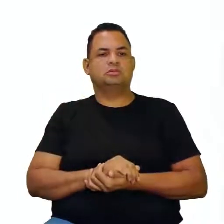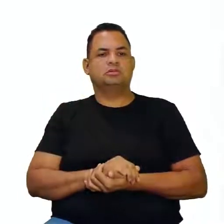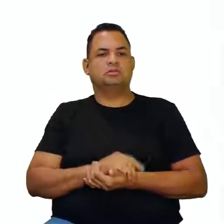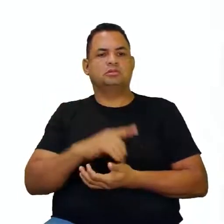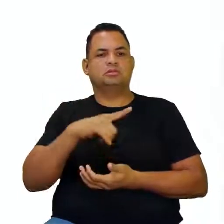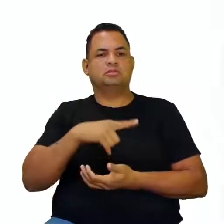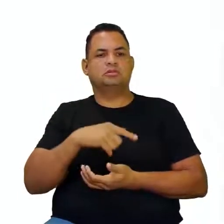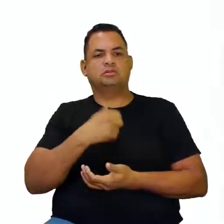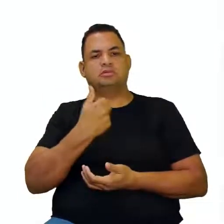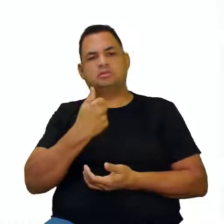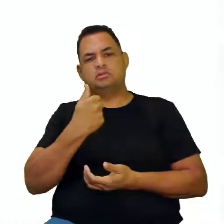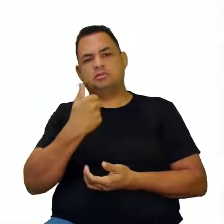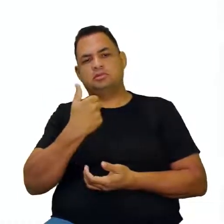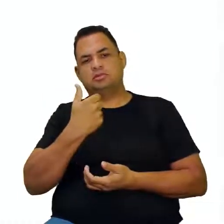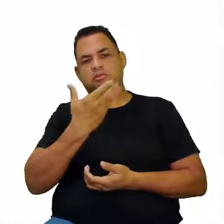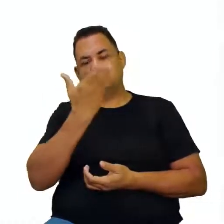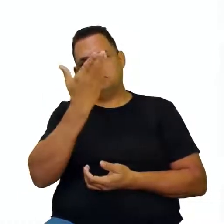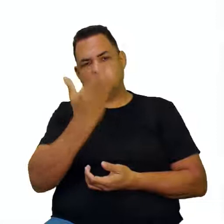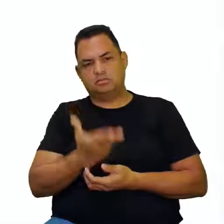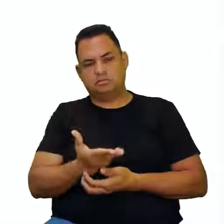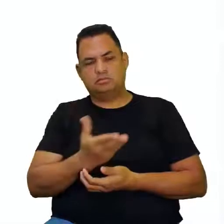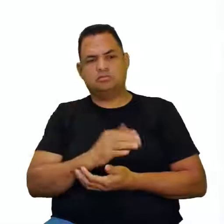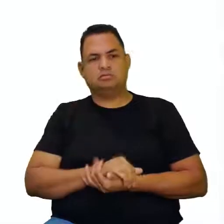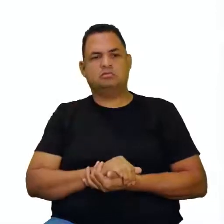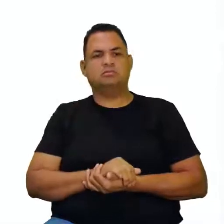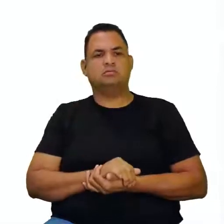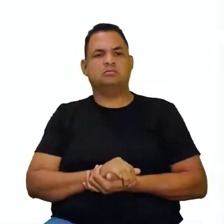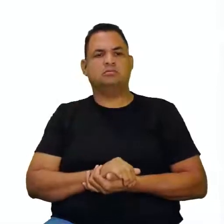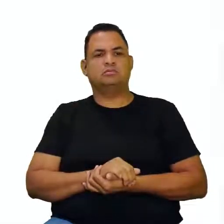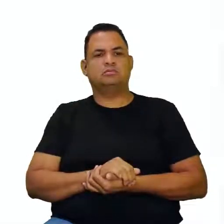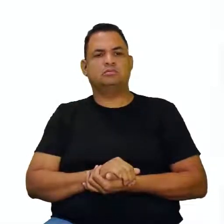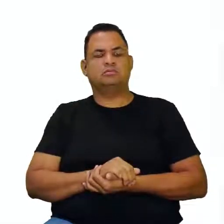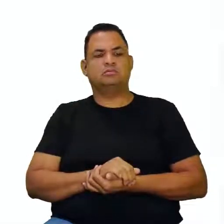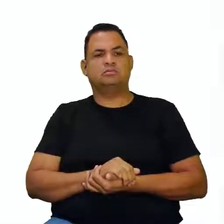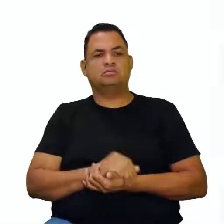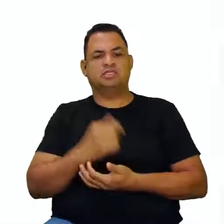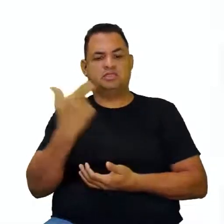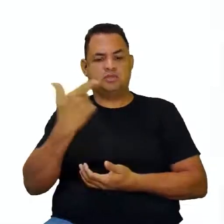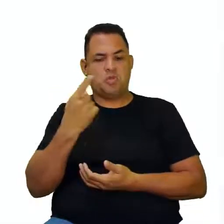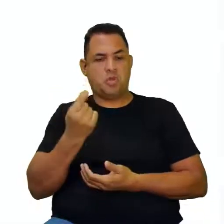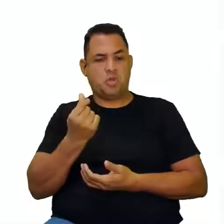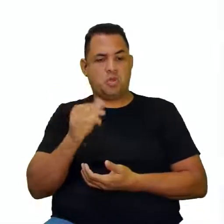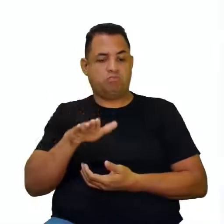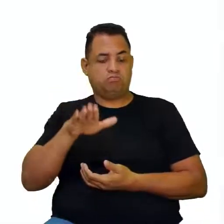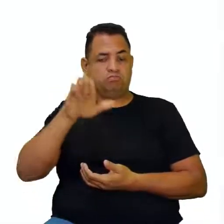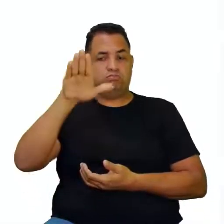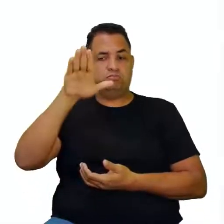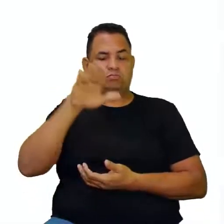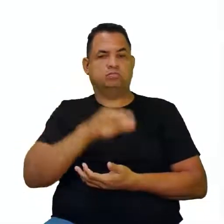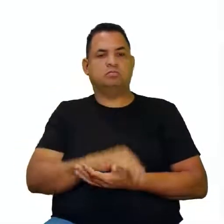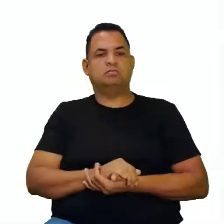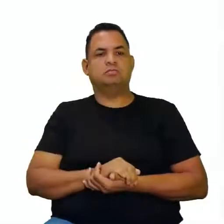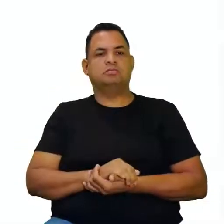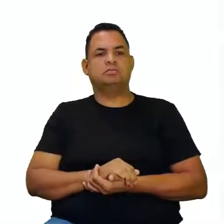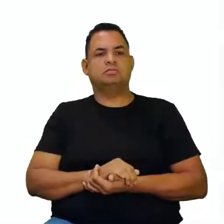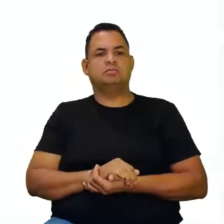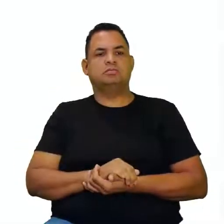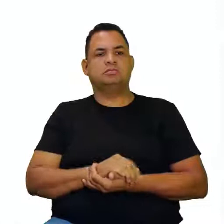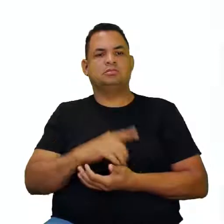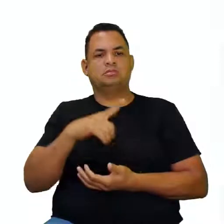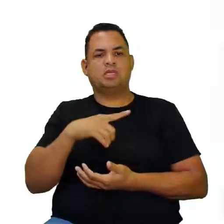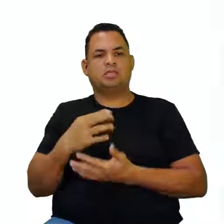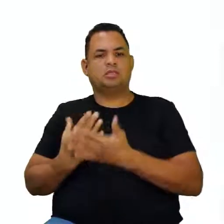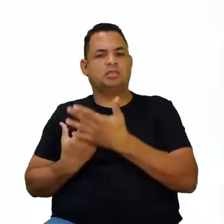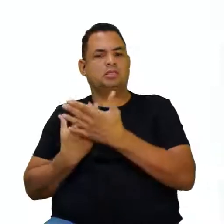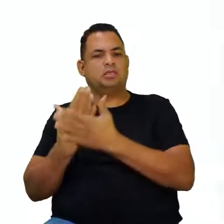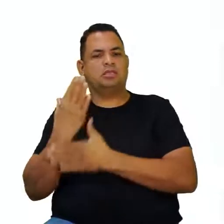tem 18, 23, 12, 15, 6. Então, a eólica, ela é a segunda mais cara. Vamos olhar, ela emite